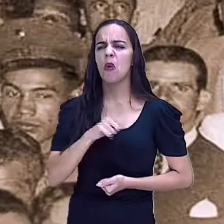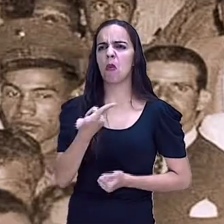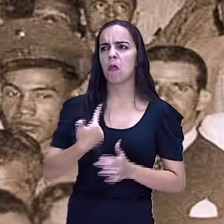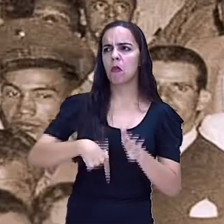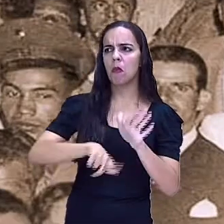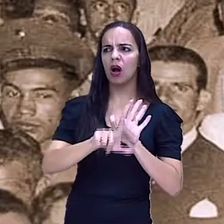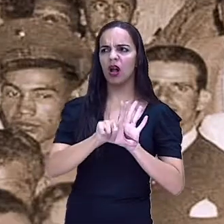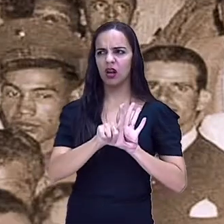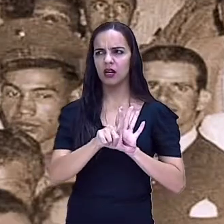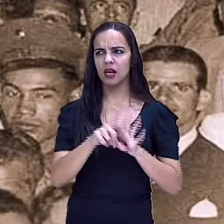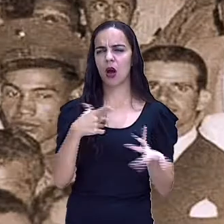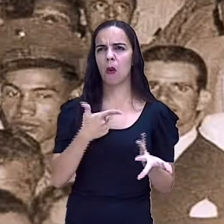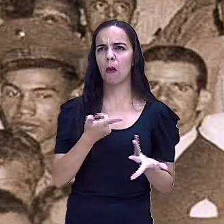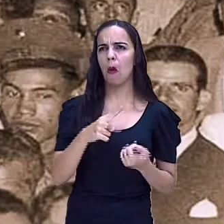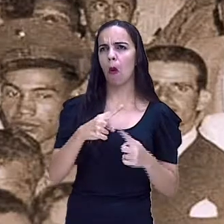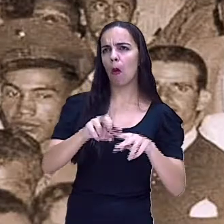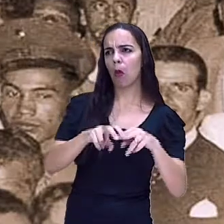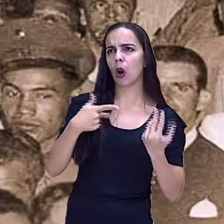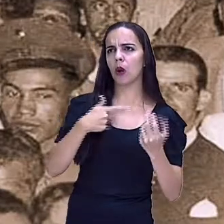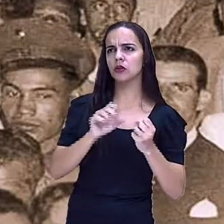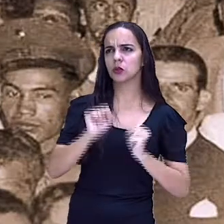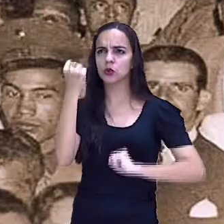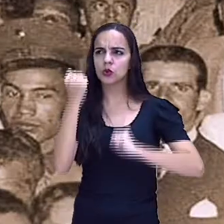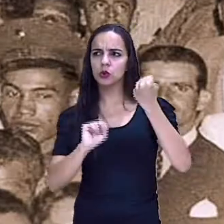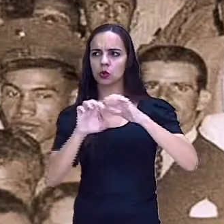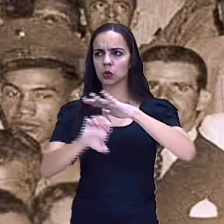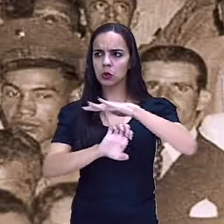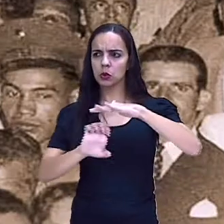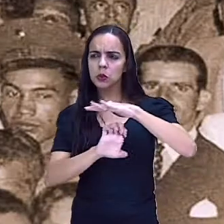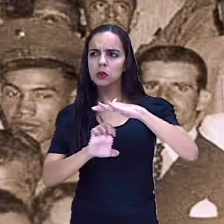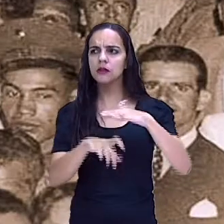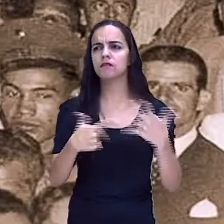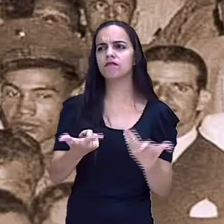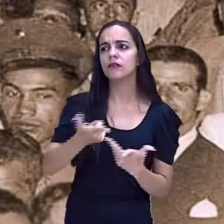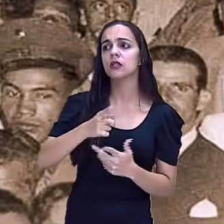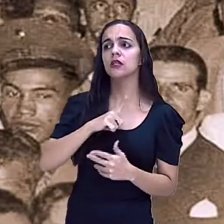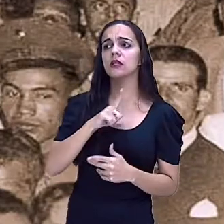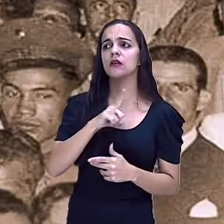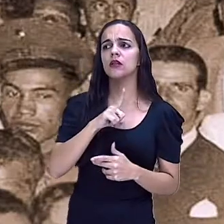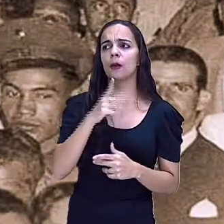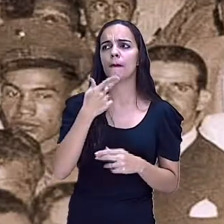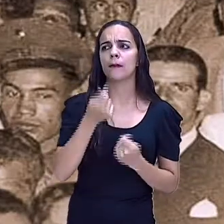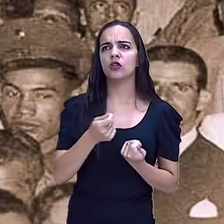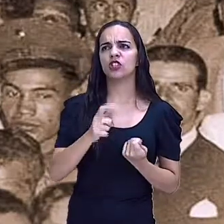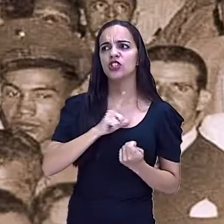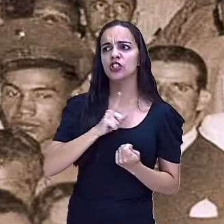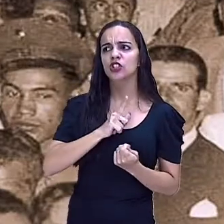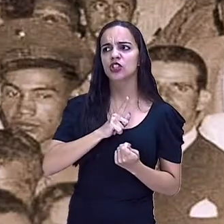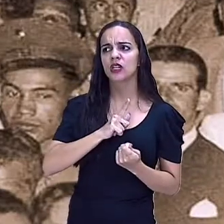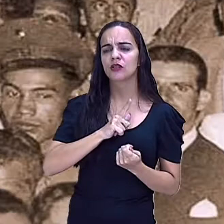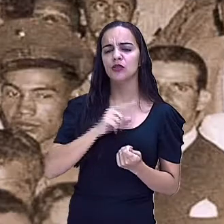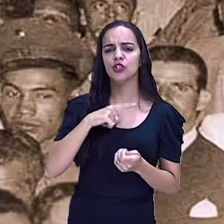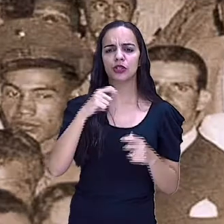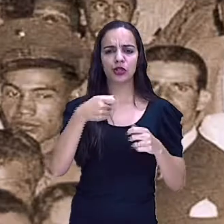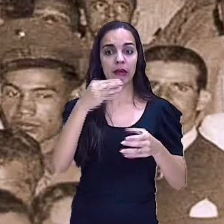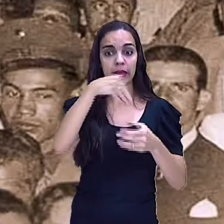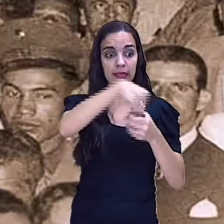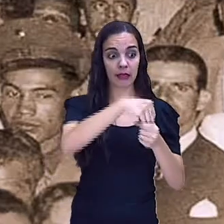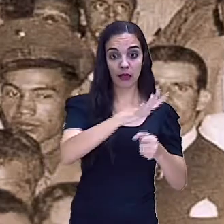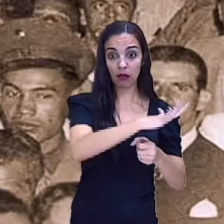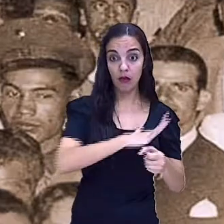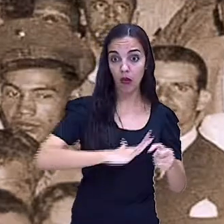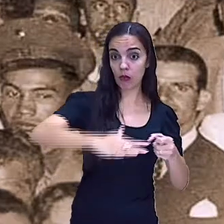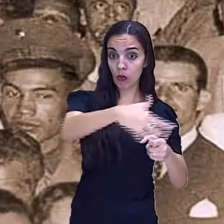uma estrutura empresarial em que várias empresas que já detêm a maior parte de um mercado